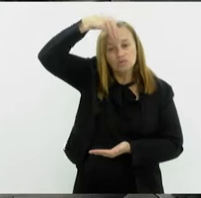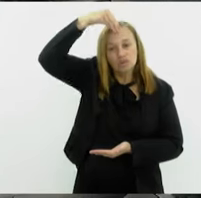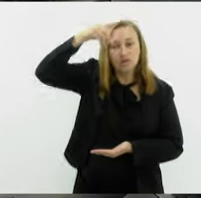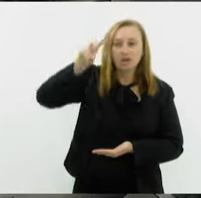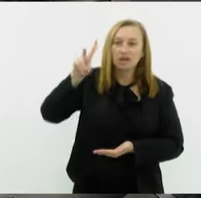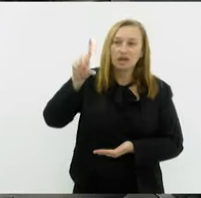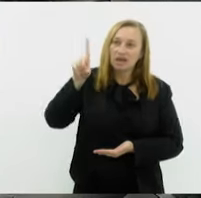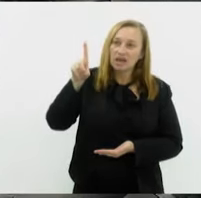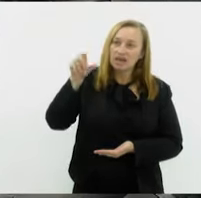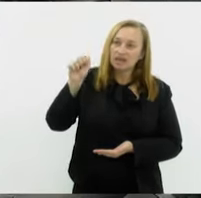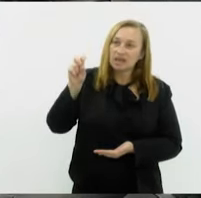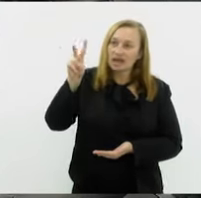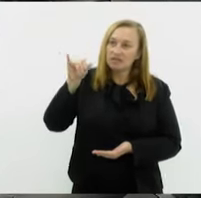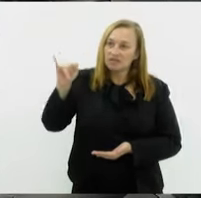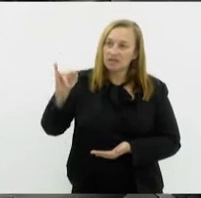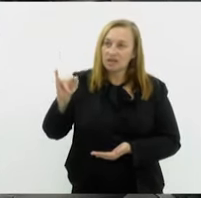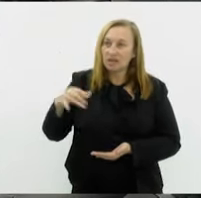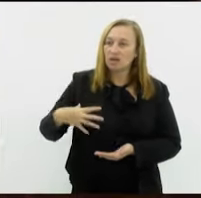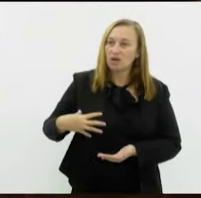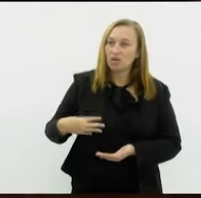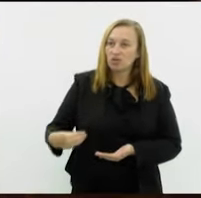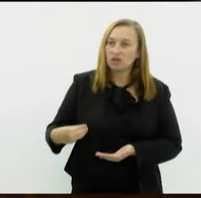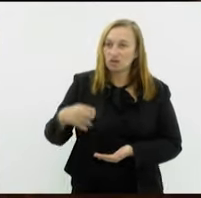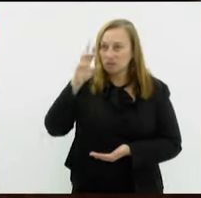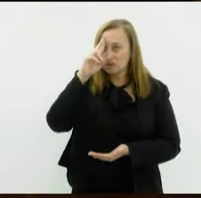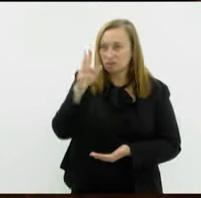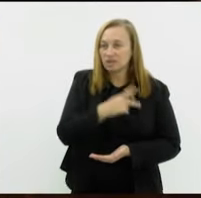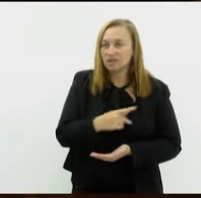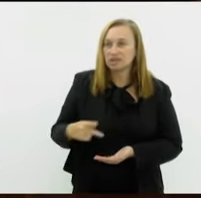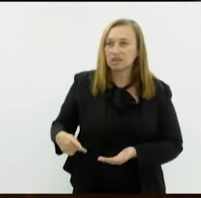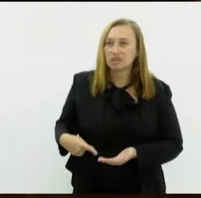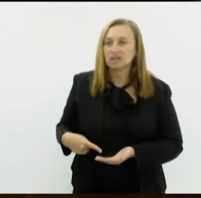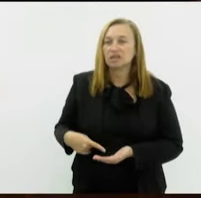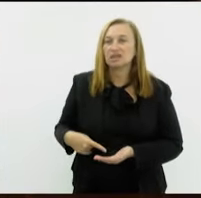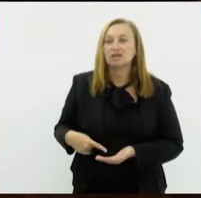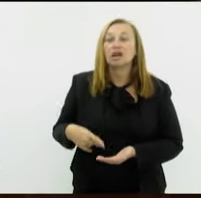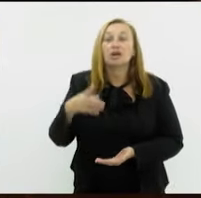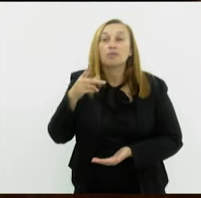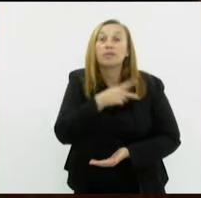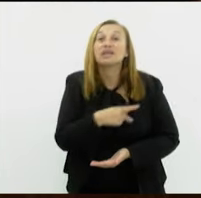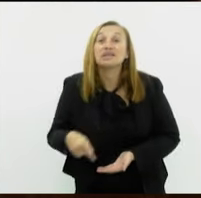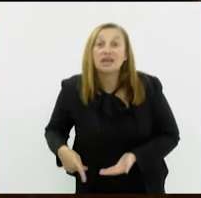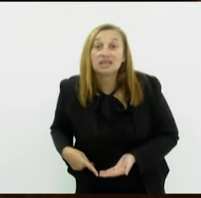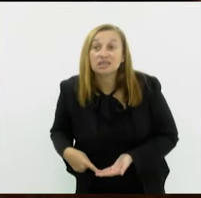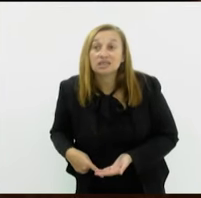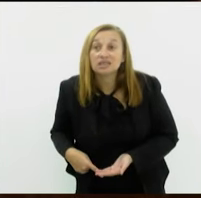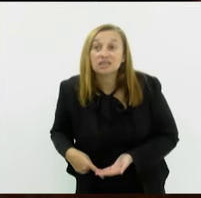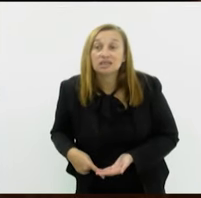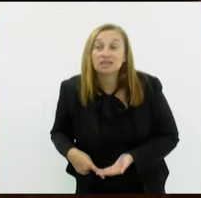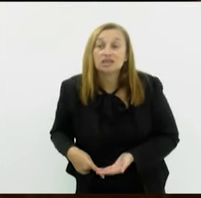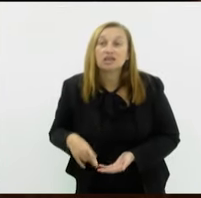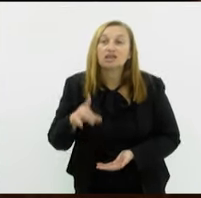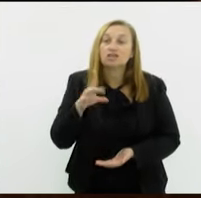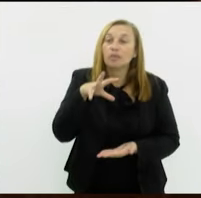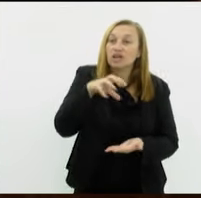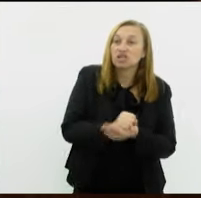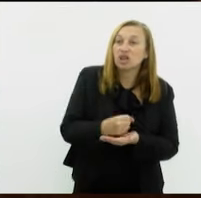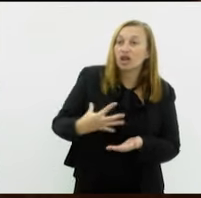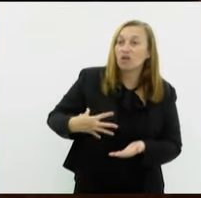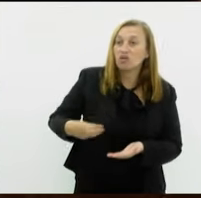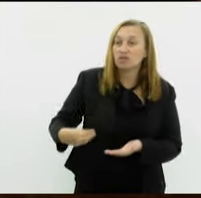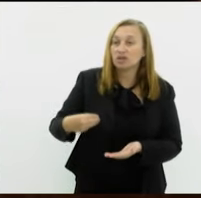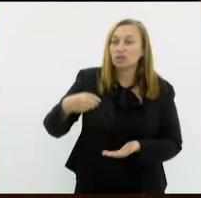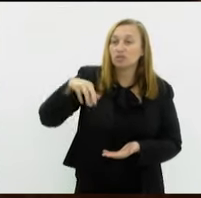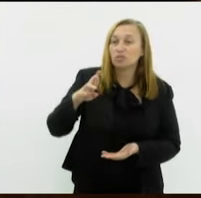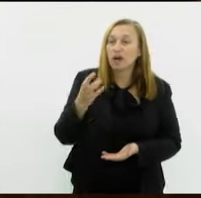Davi Pacheco. É o filho, presidente. Presidente Bacelar. Só para registrar, é o filho do